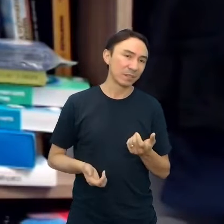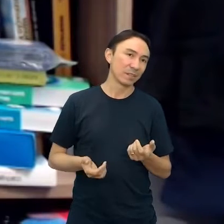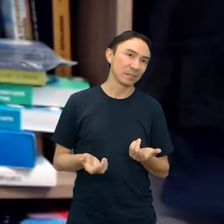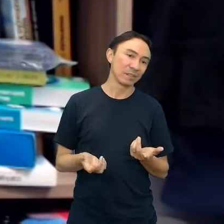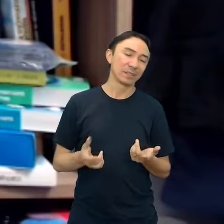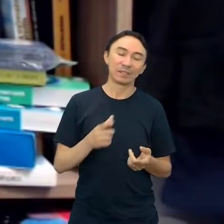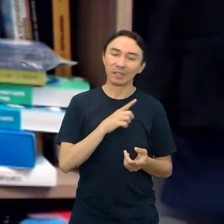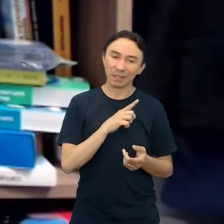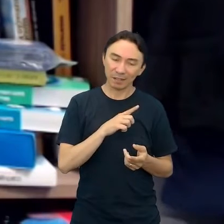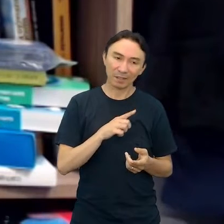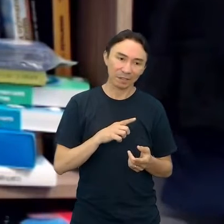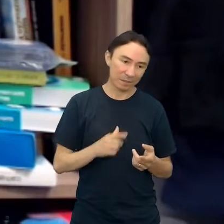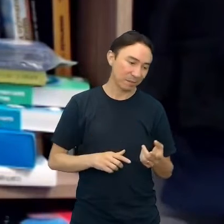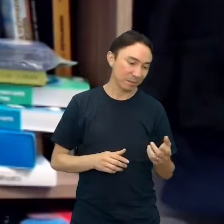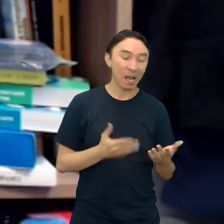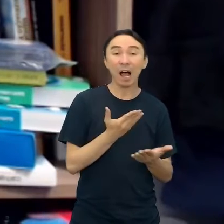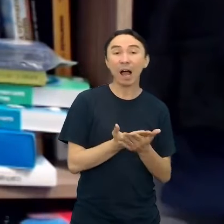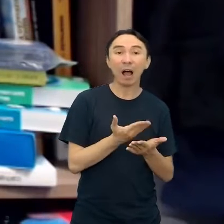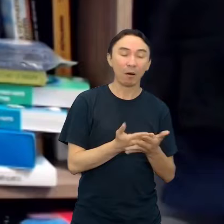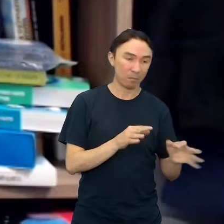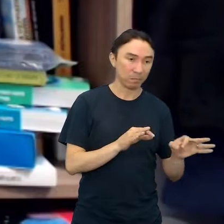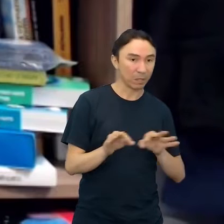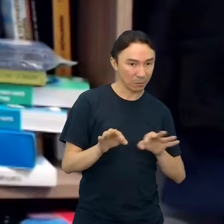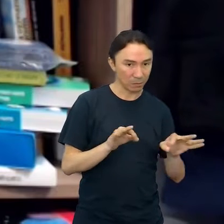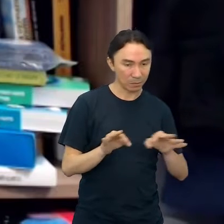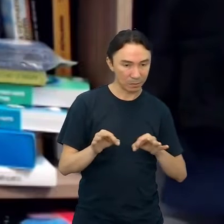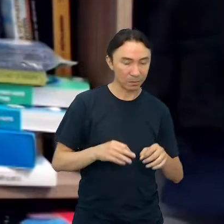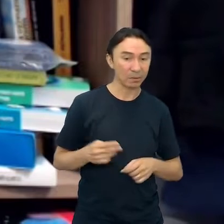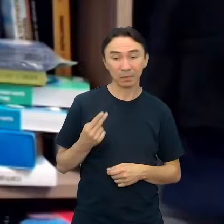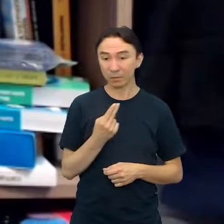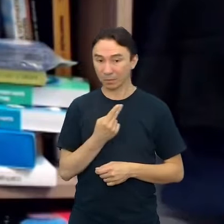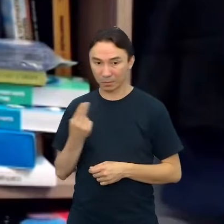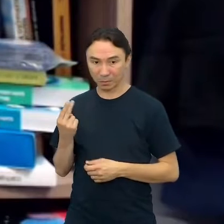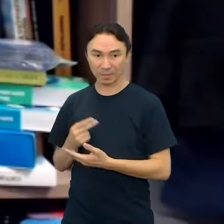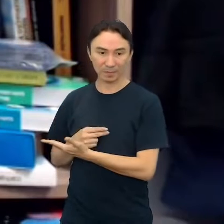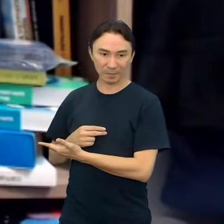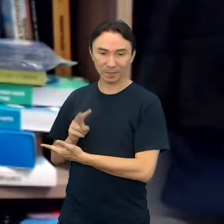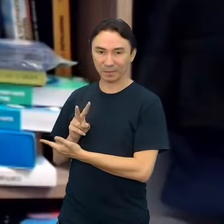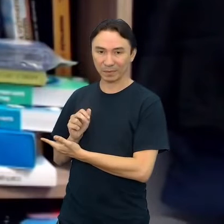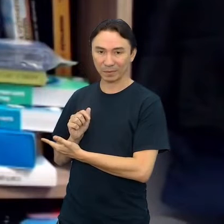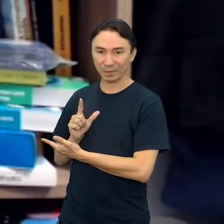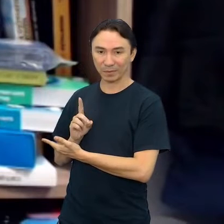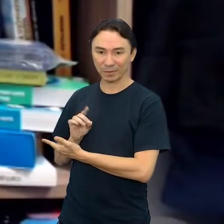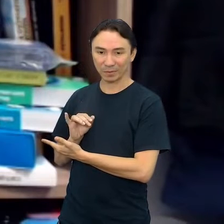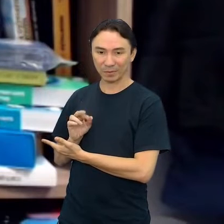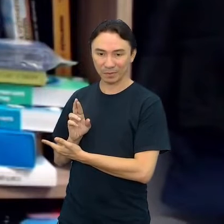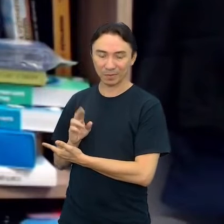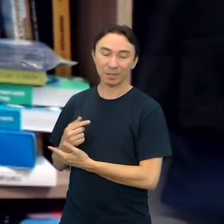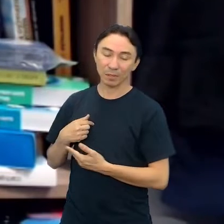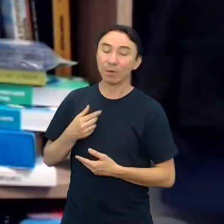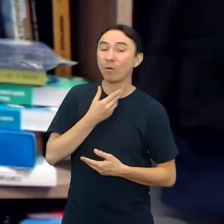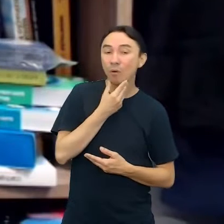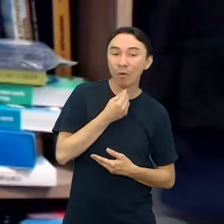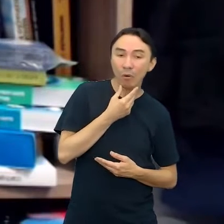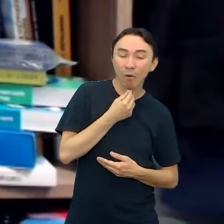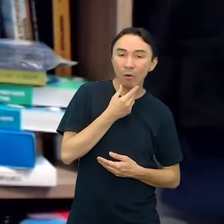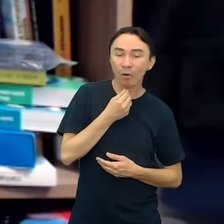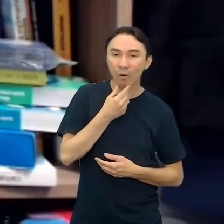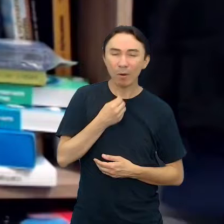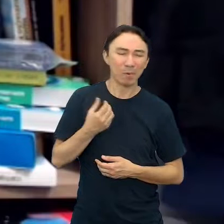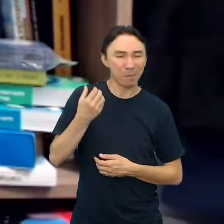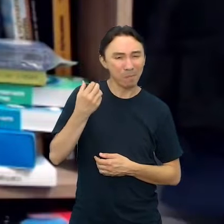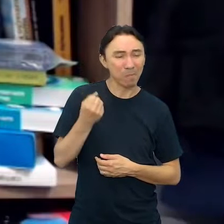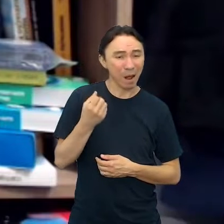nossos planos de aula. Bom, eu sou o professor Valdir Silva, sou branco, né, bem